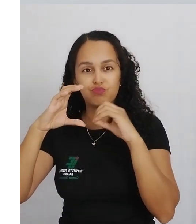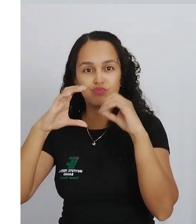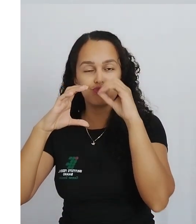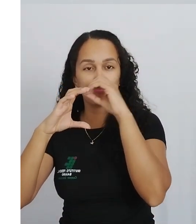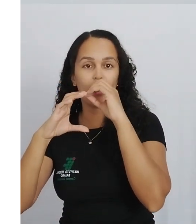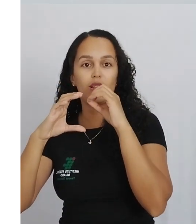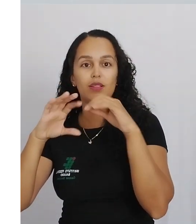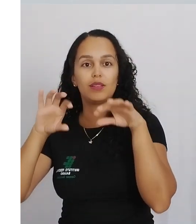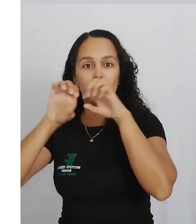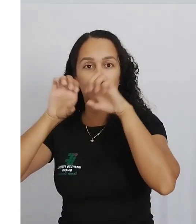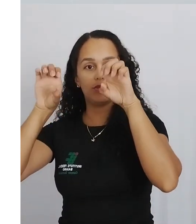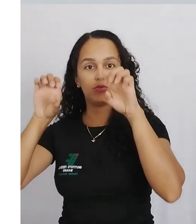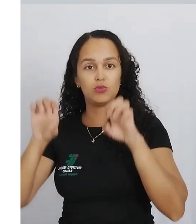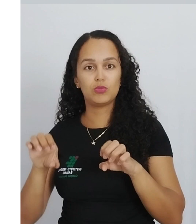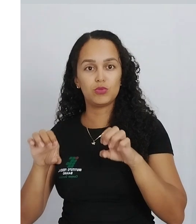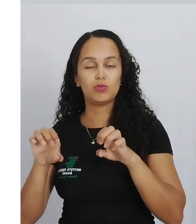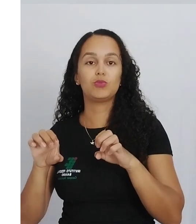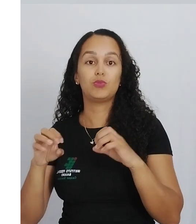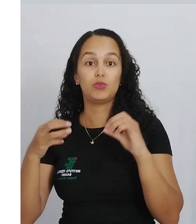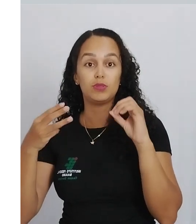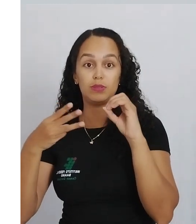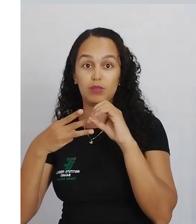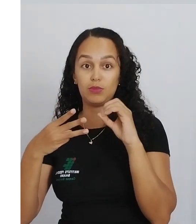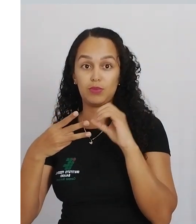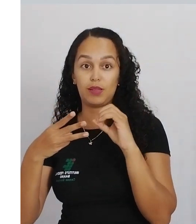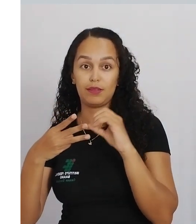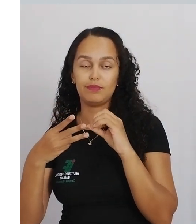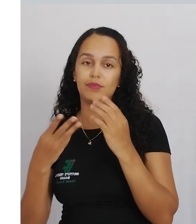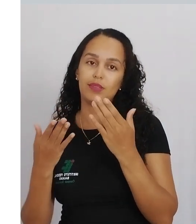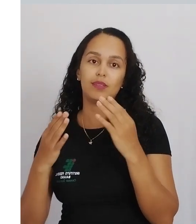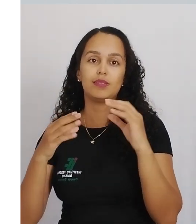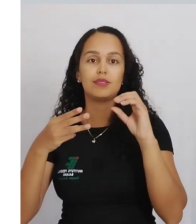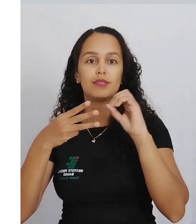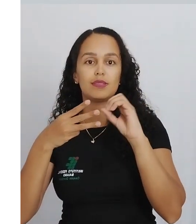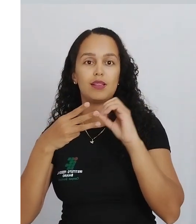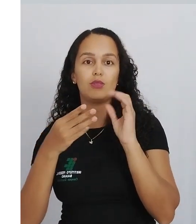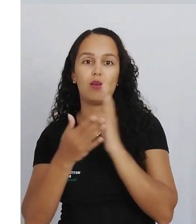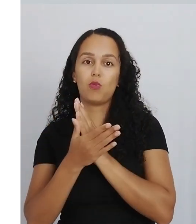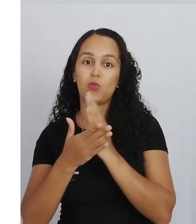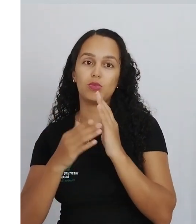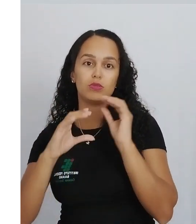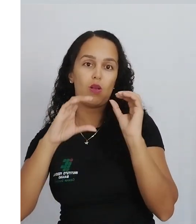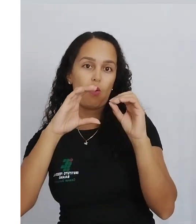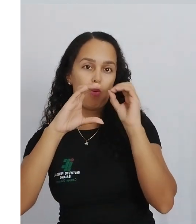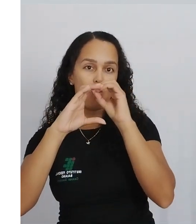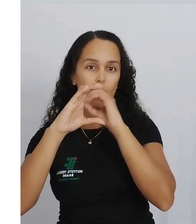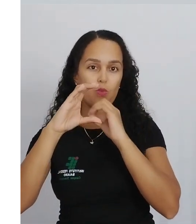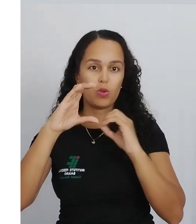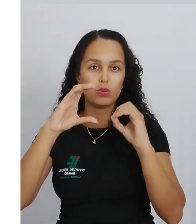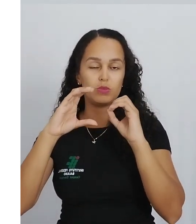celulares para aquelas células que não têm organelas, que a gente sabe que também existem elas.